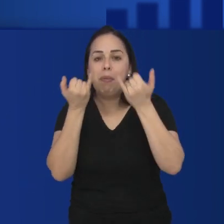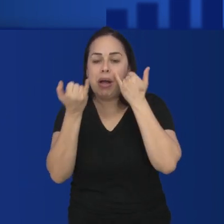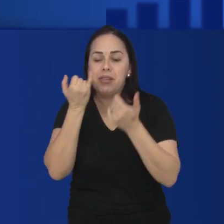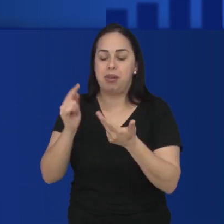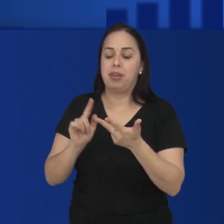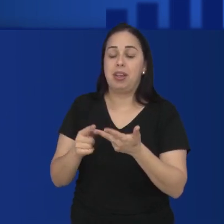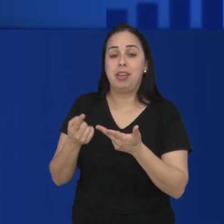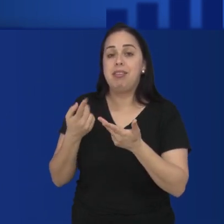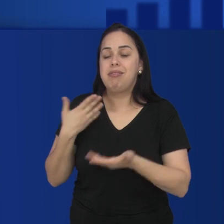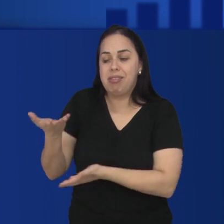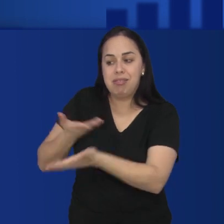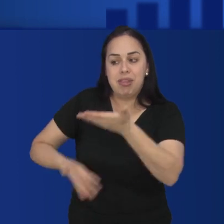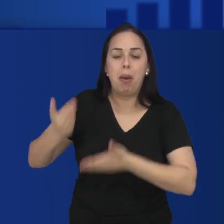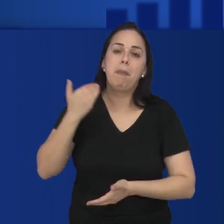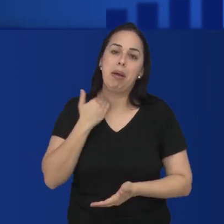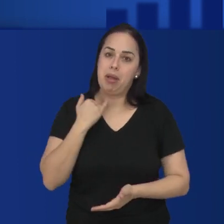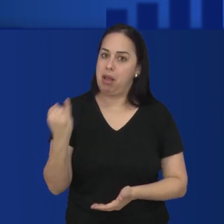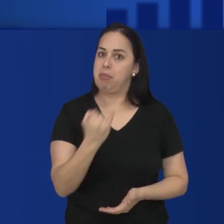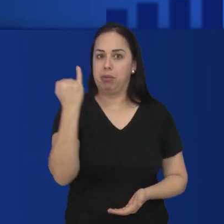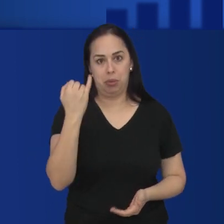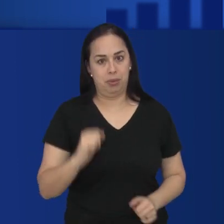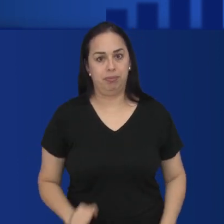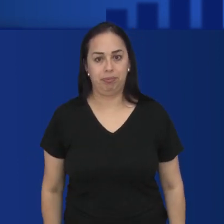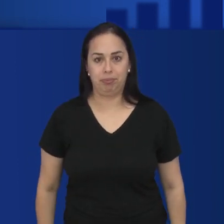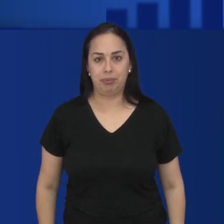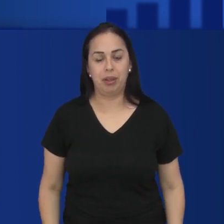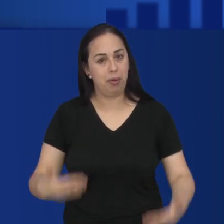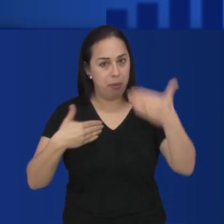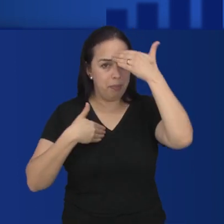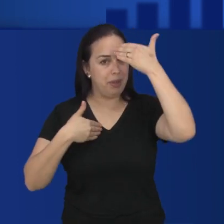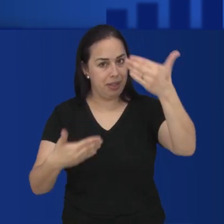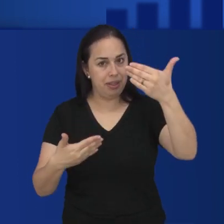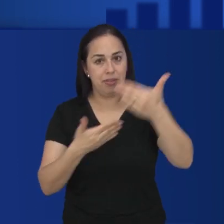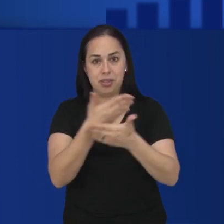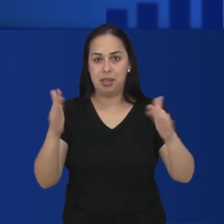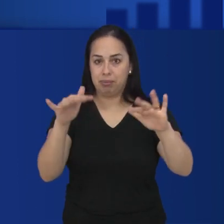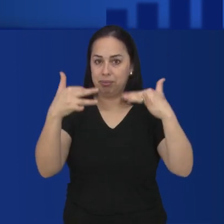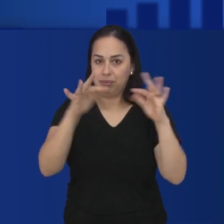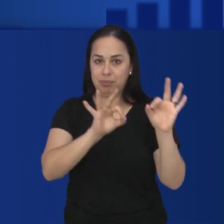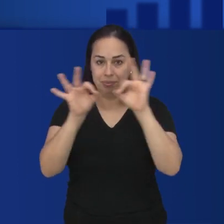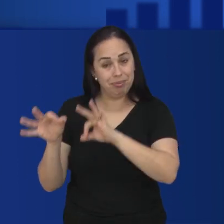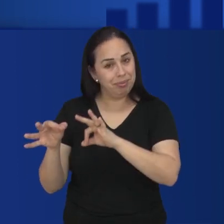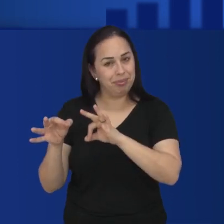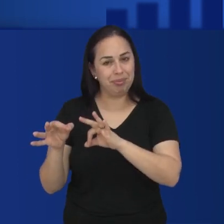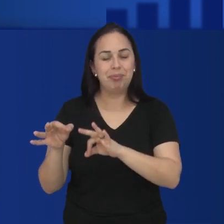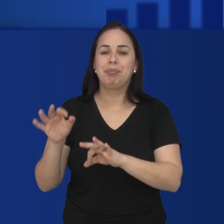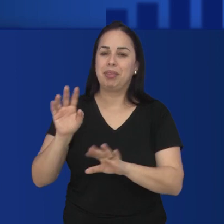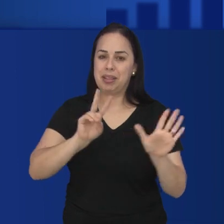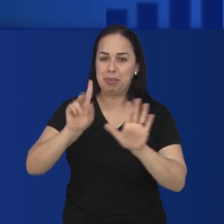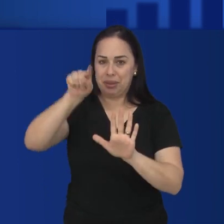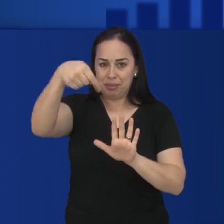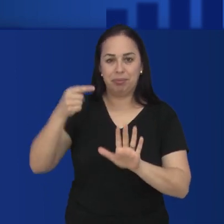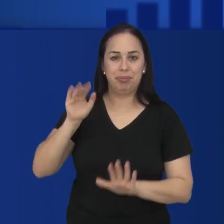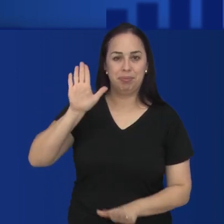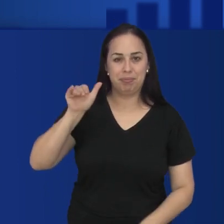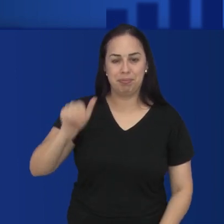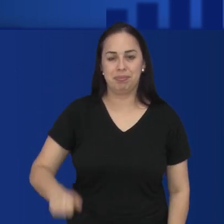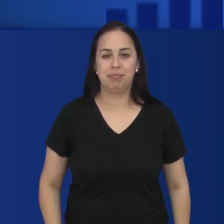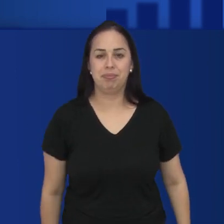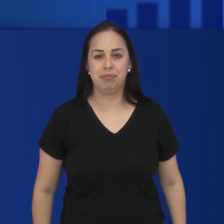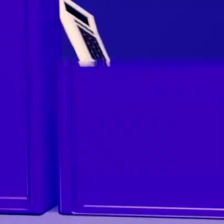bons controles e relacionamento com o banco são fundamentais nesse momento. Muito obrigado para você que nos acompanhou até aqui. Até o nosso